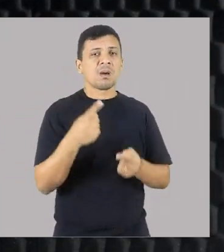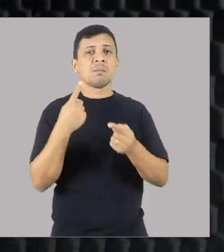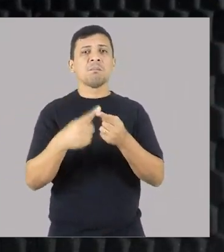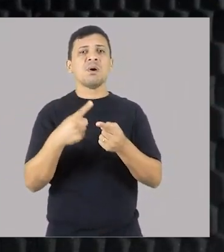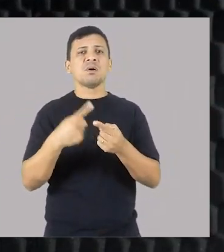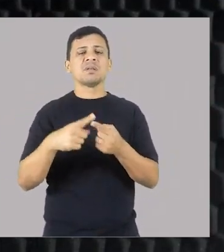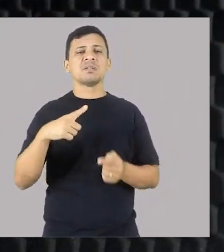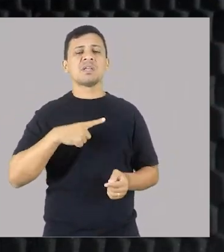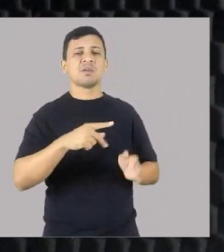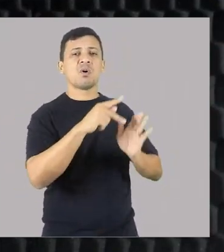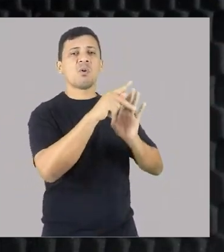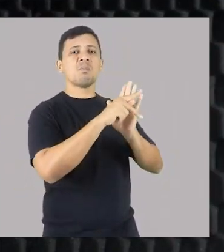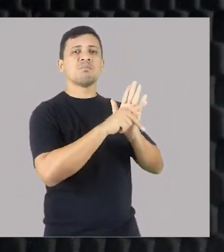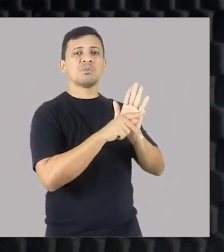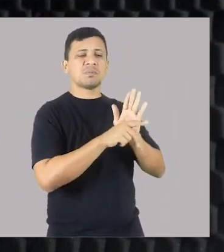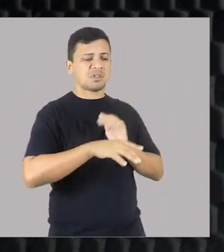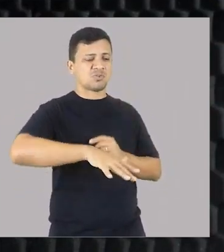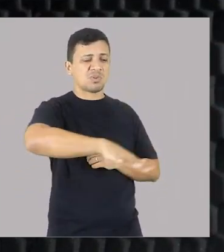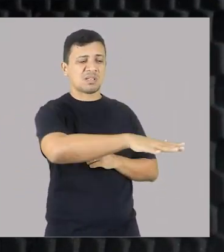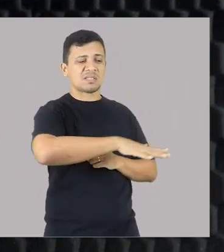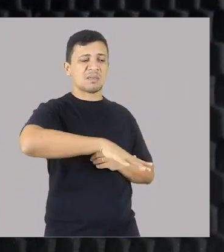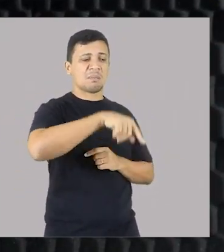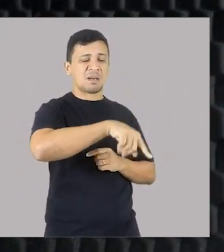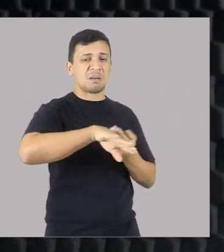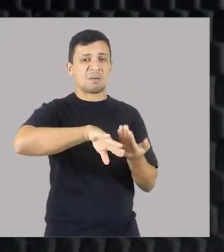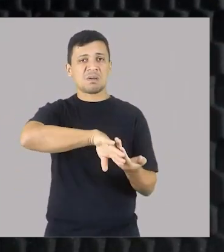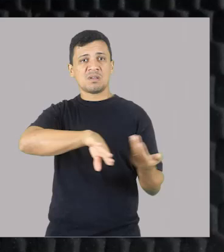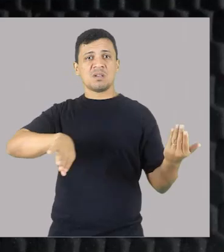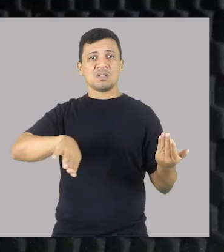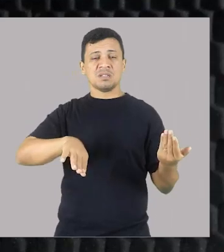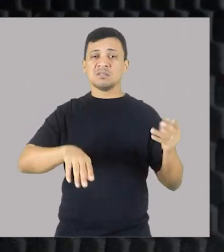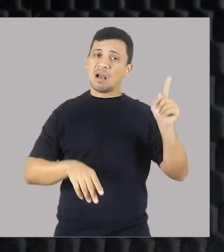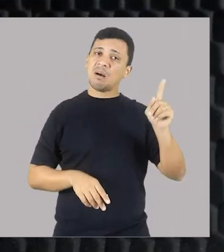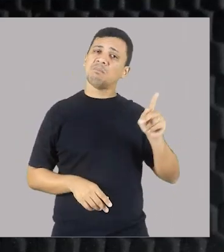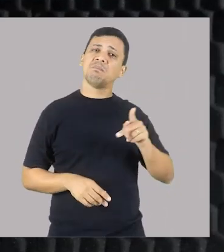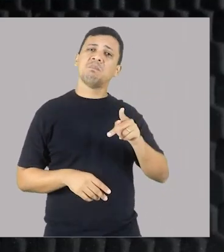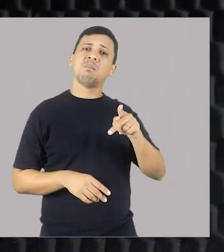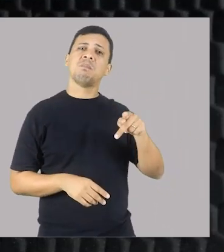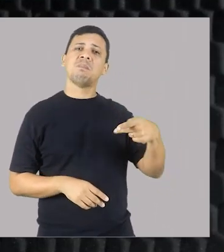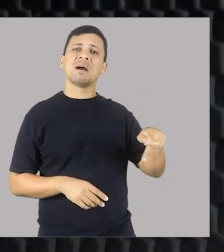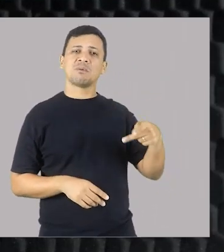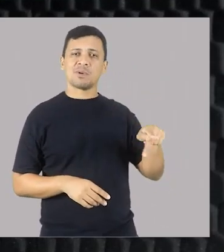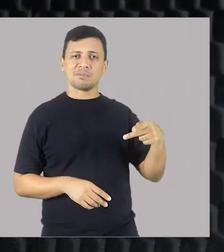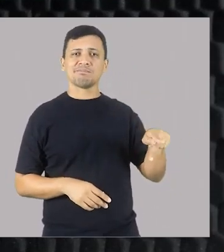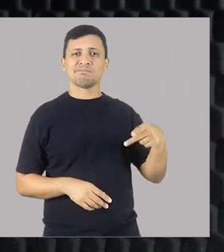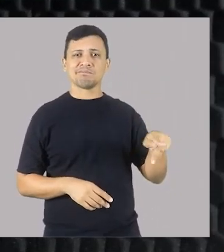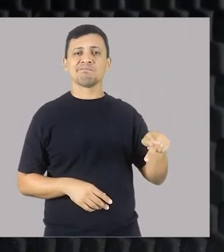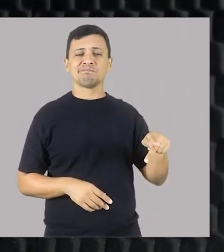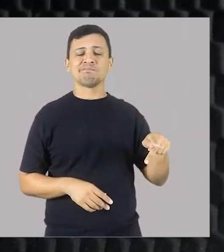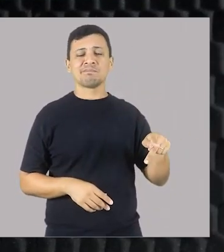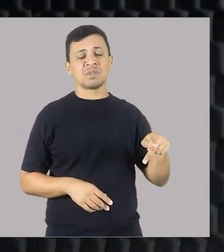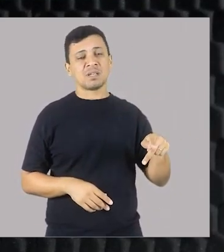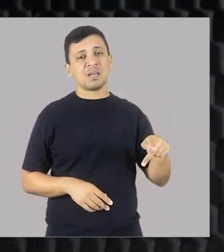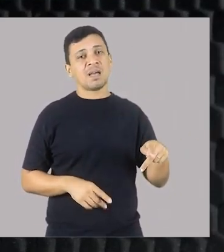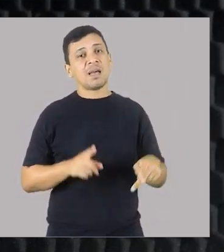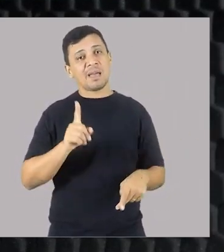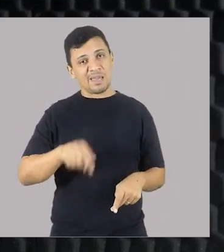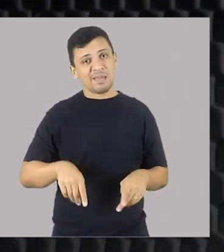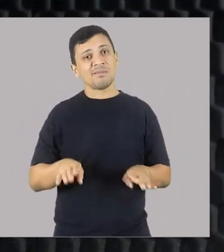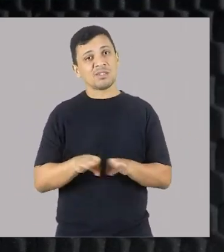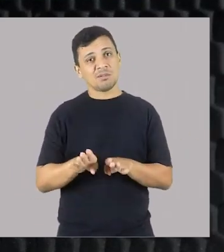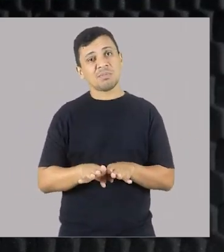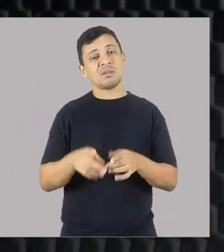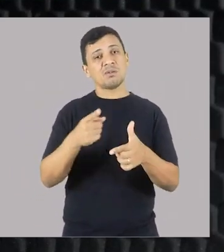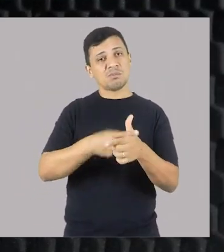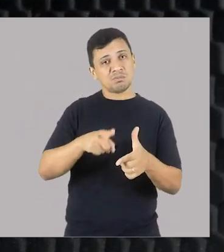projeto isolacionista, ditatorial do Paraguai. Então essa é uma das grandes questões do